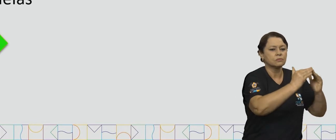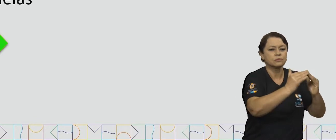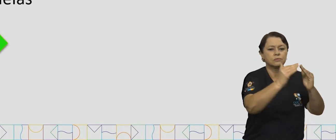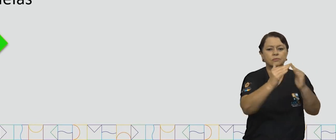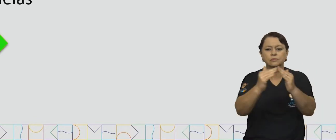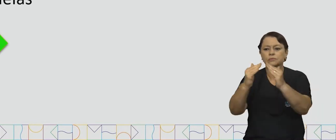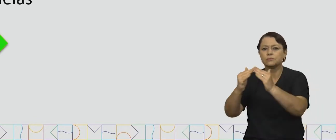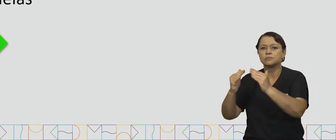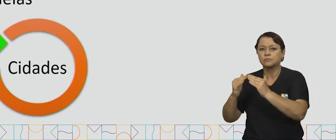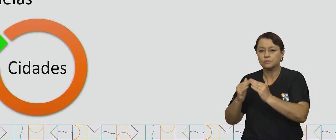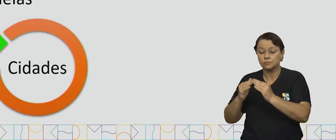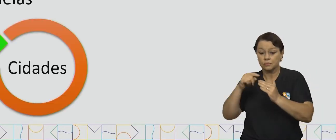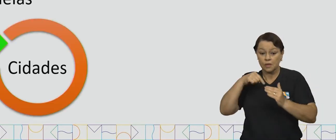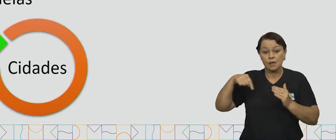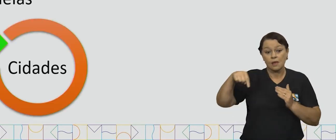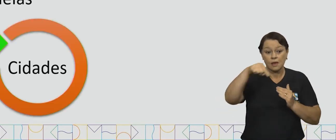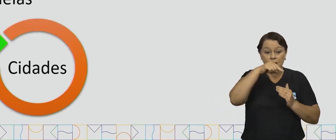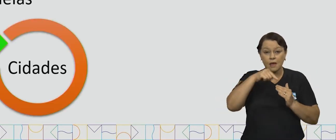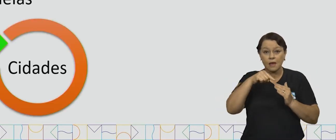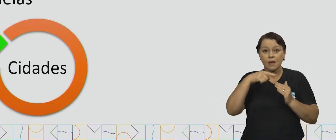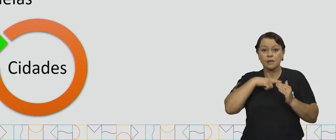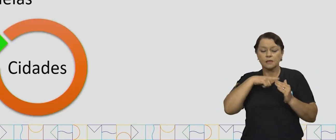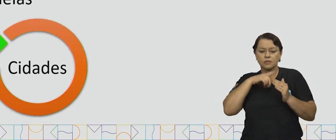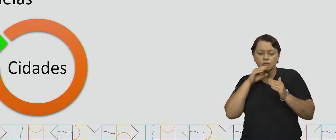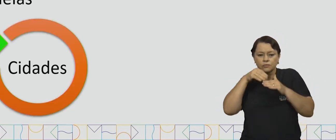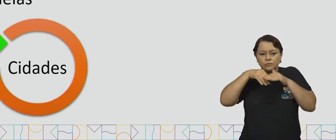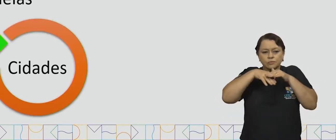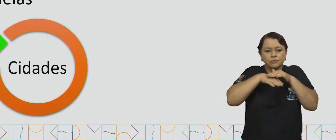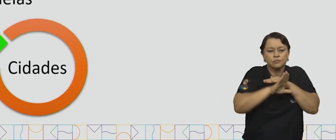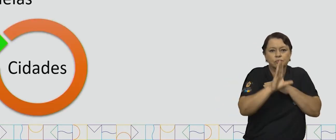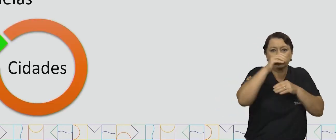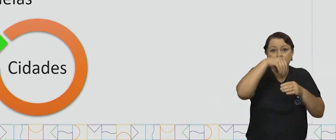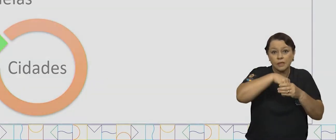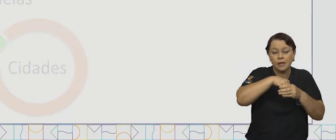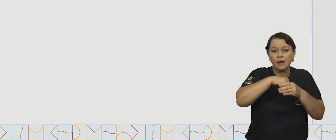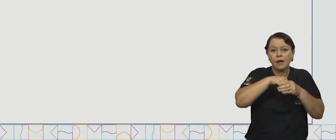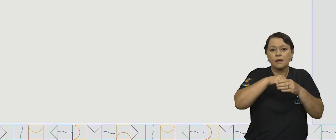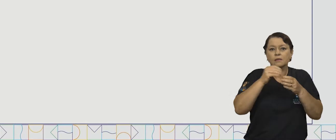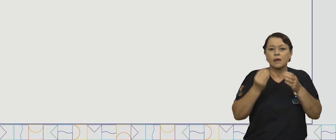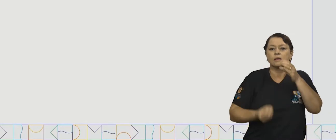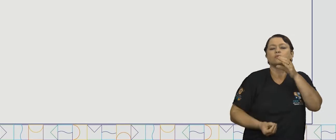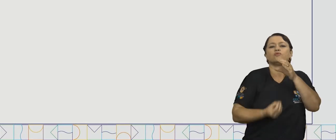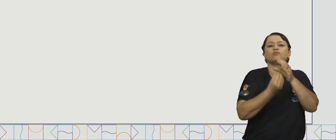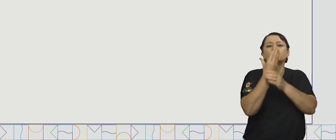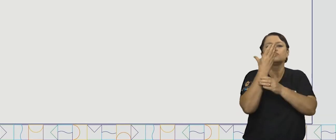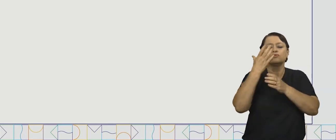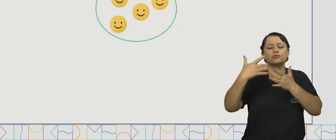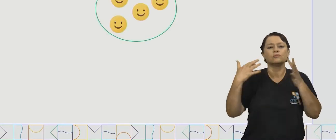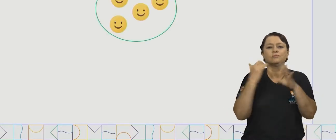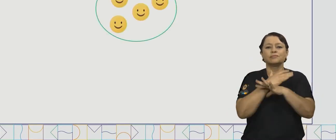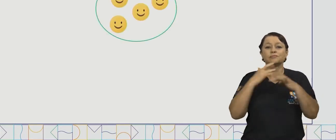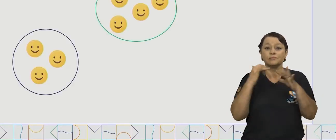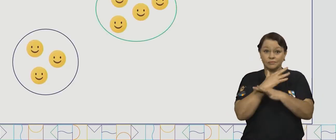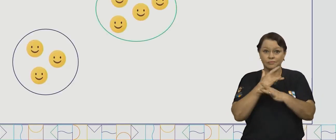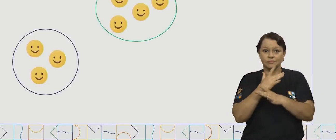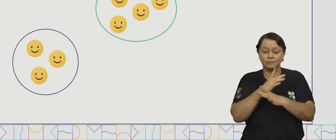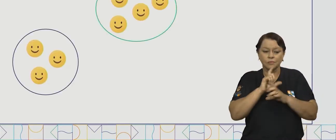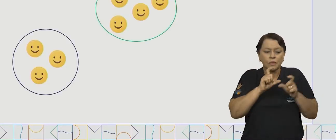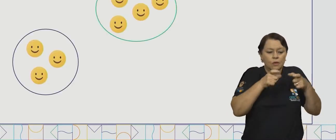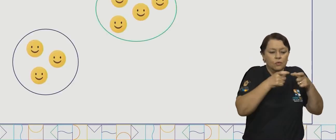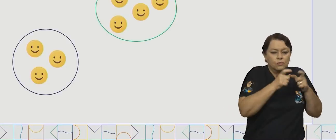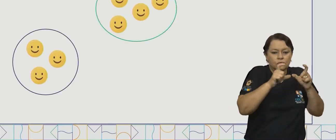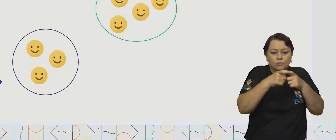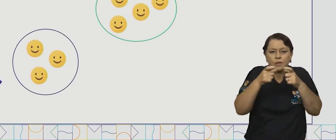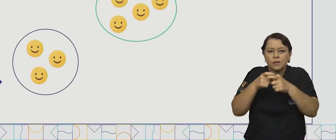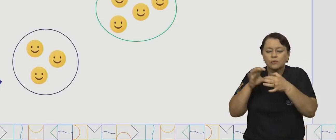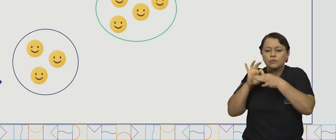aldeias se juntavam para se proteger de ataques e assim formavam cidades. Aos poucos, os pequenos grupos se uniam em prol da